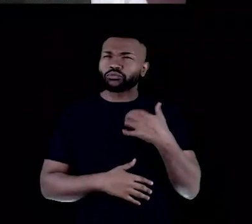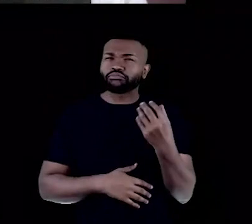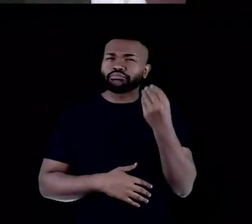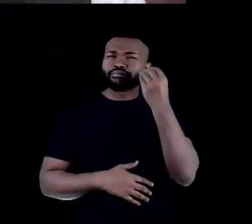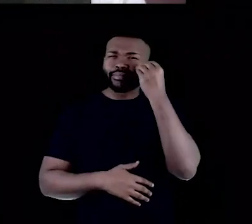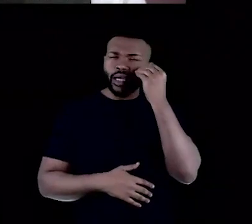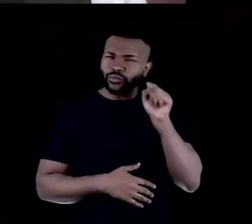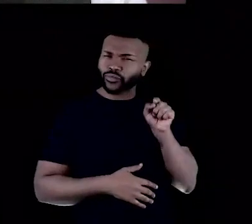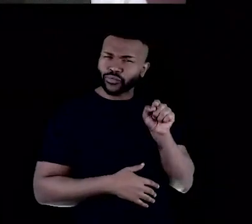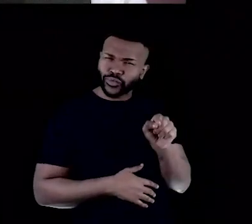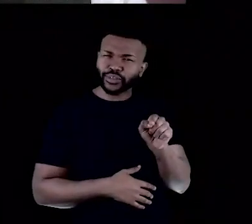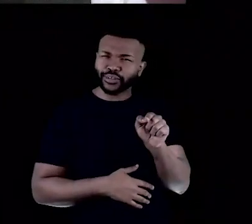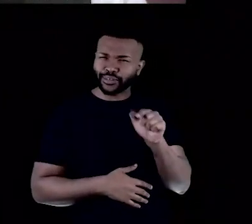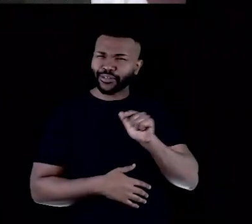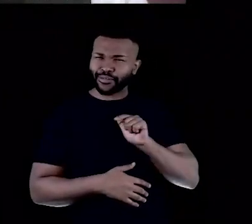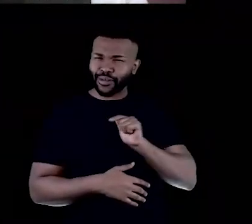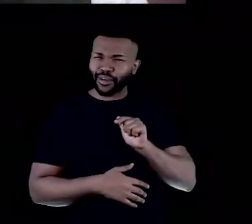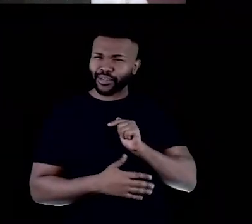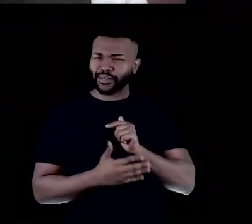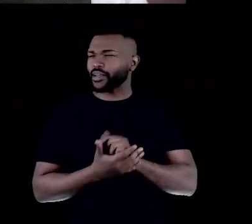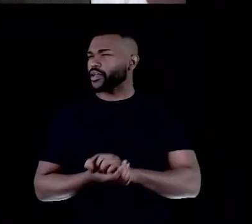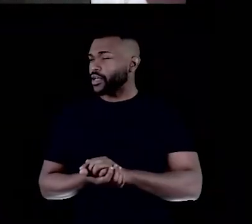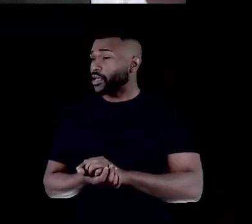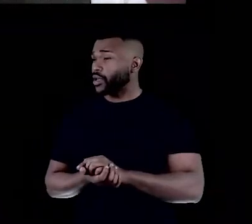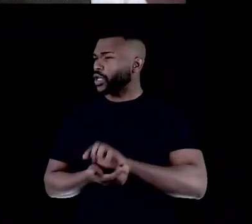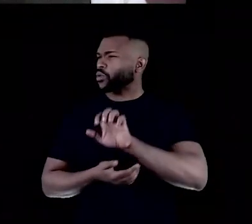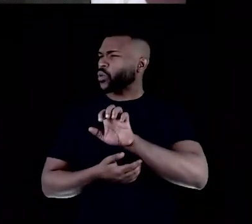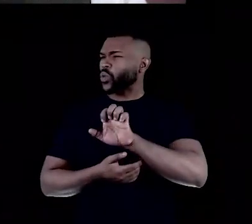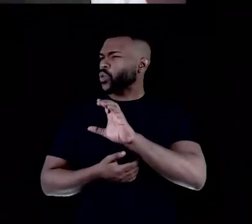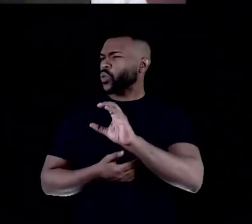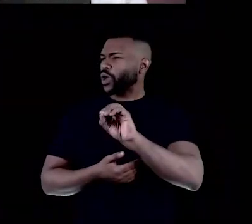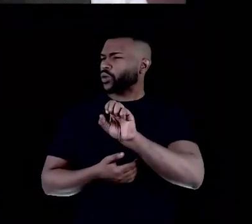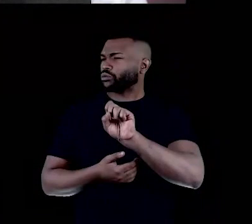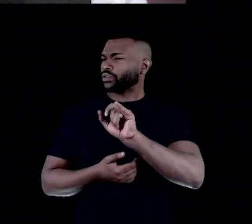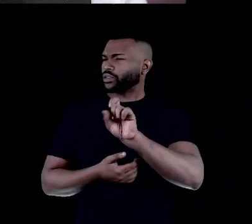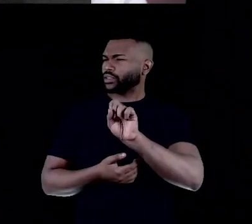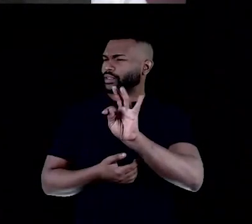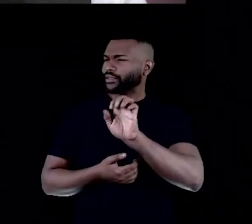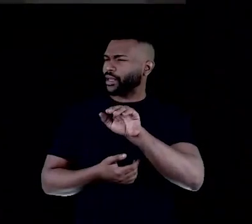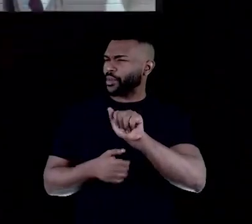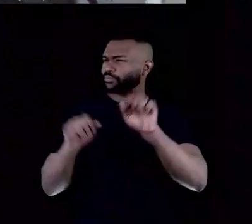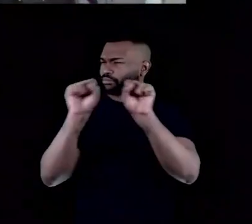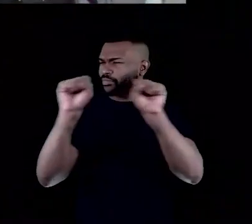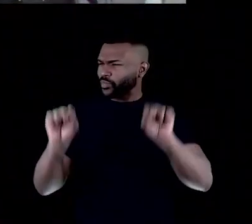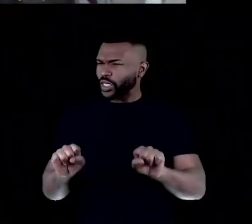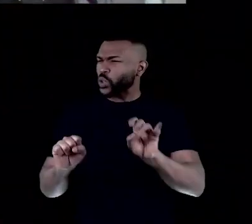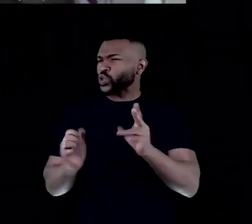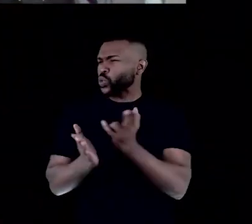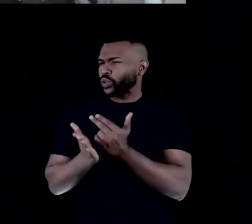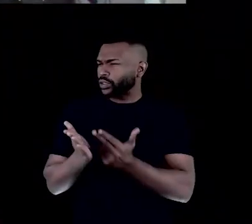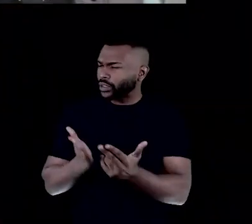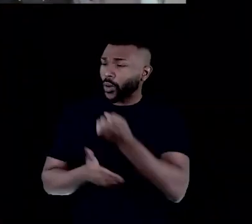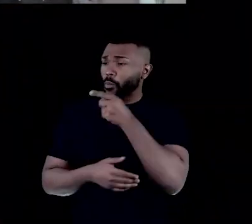eu busco, né, esses perceptos que estão ali. É muito visível que é um ecossistema, que não é uma ilustração, né, que